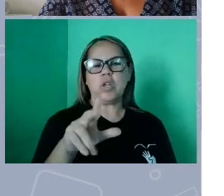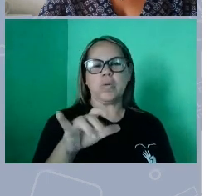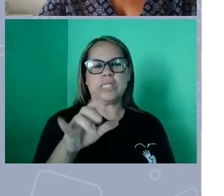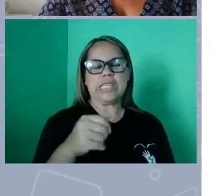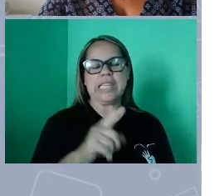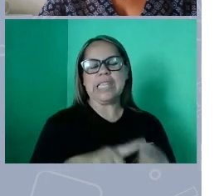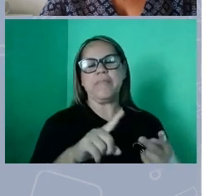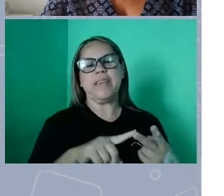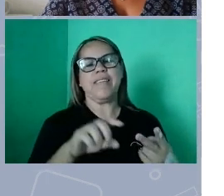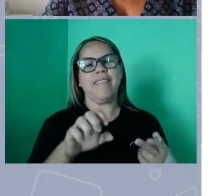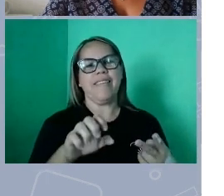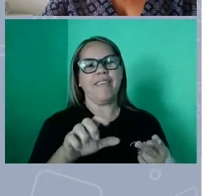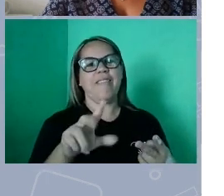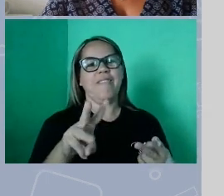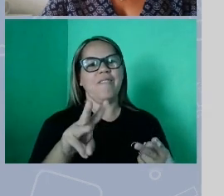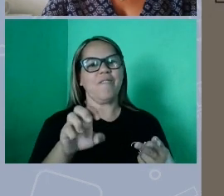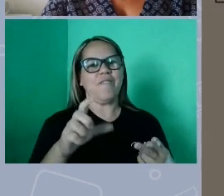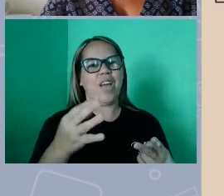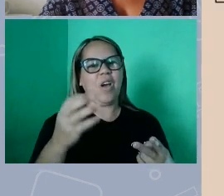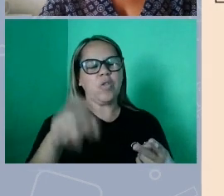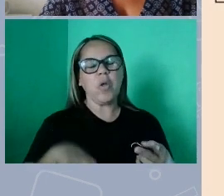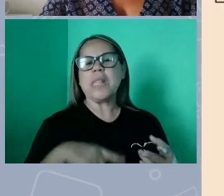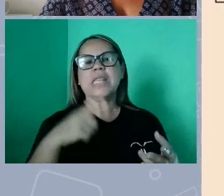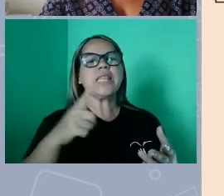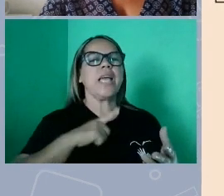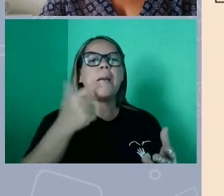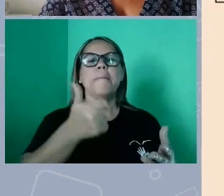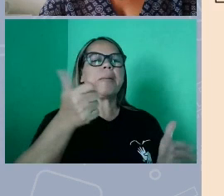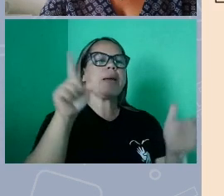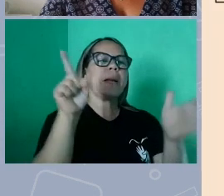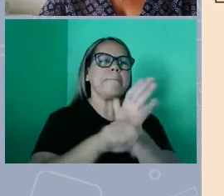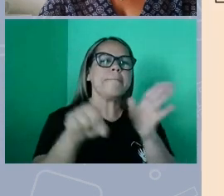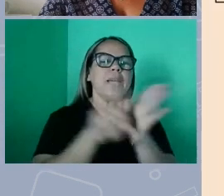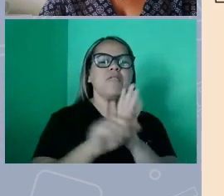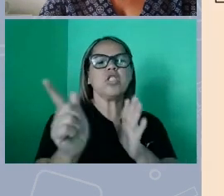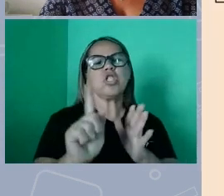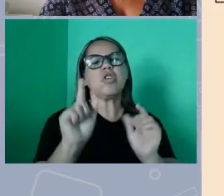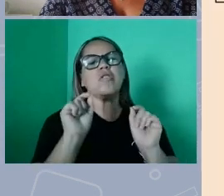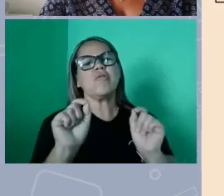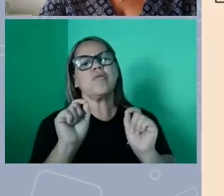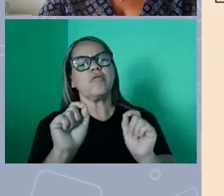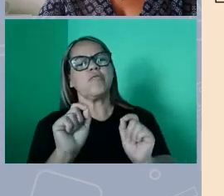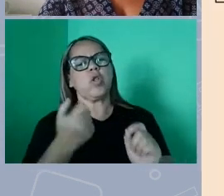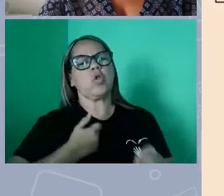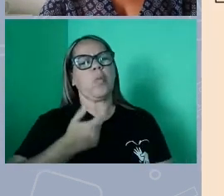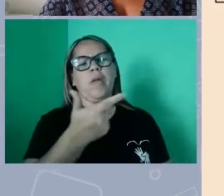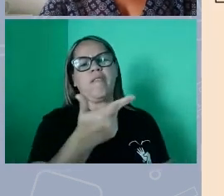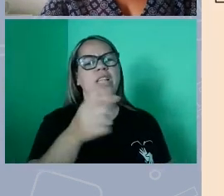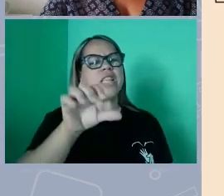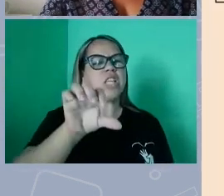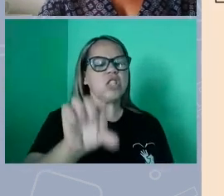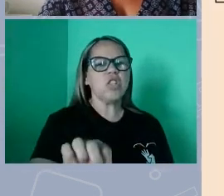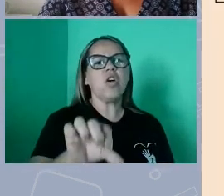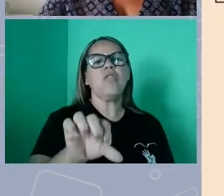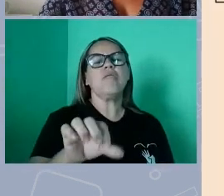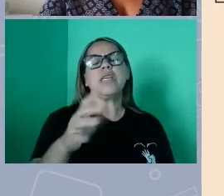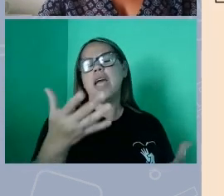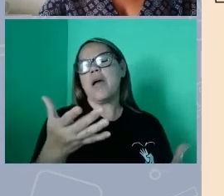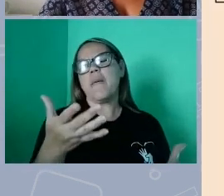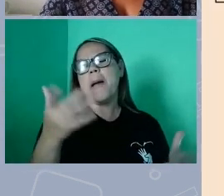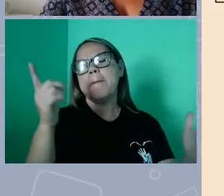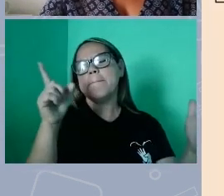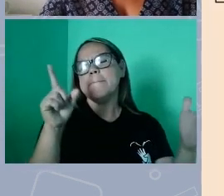aqui pessoal a primeira questão de Geografia que é a questão de número 29 e é uma questão